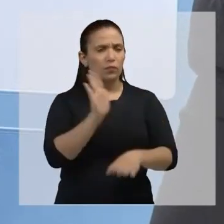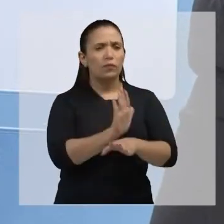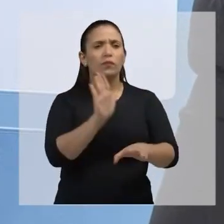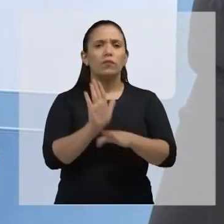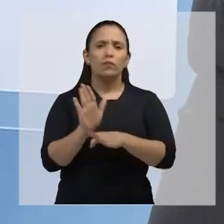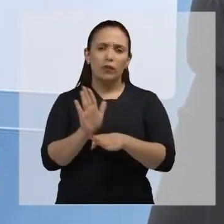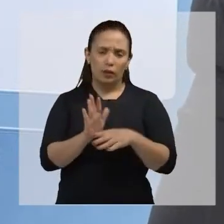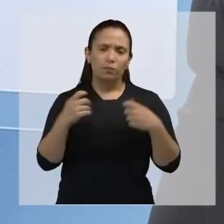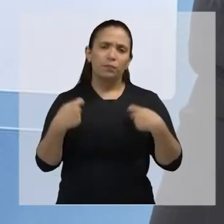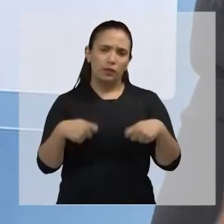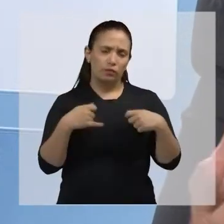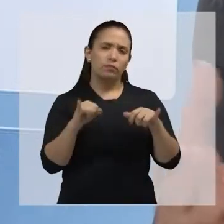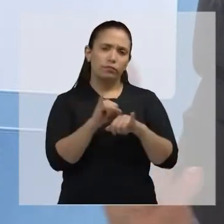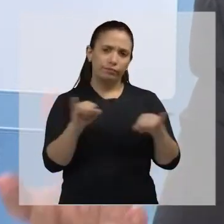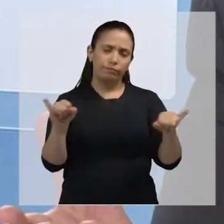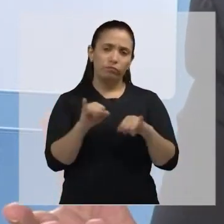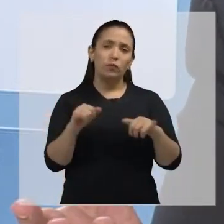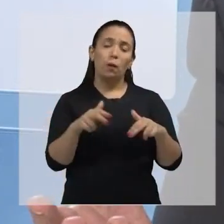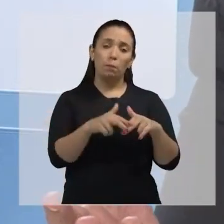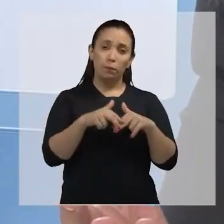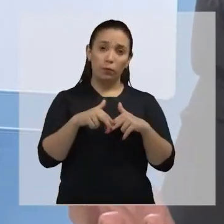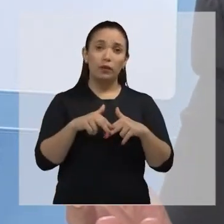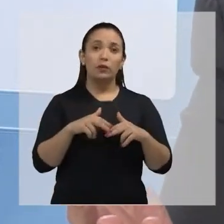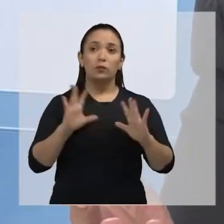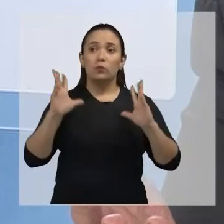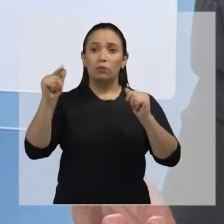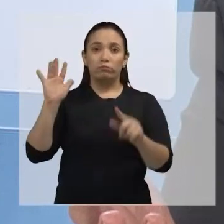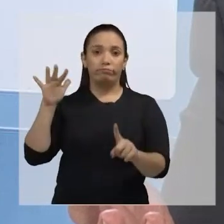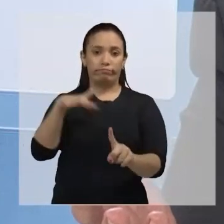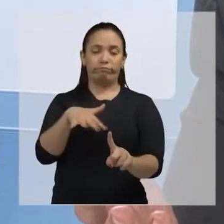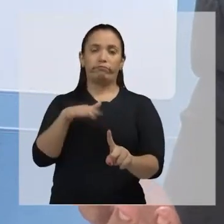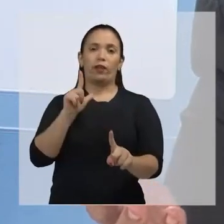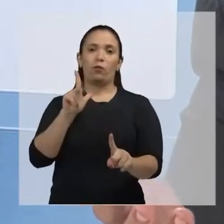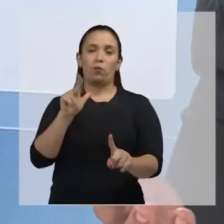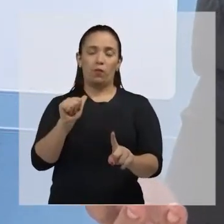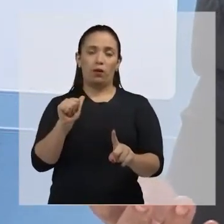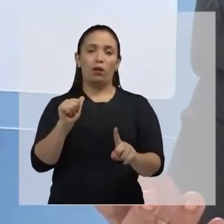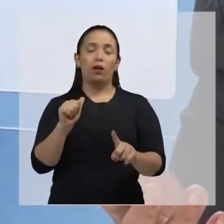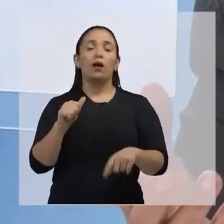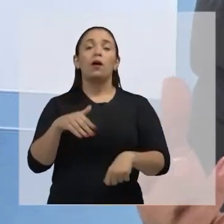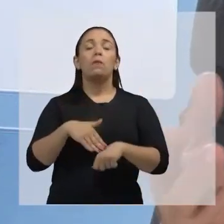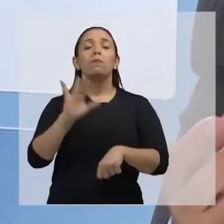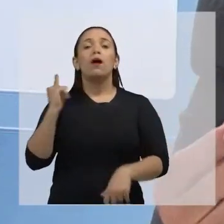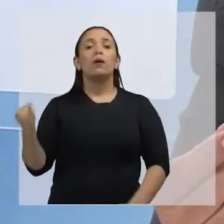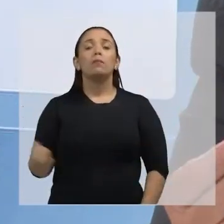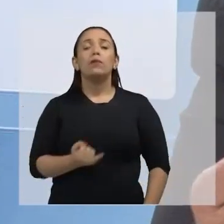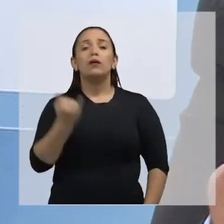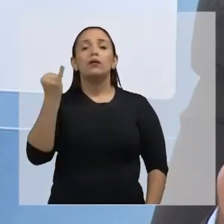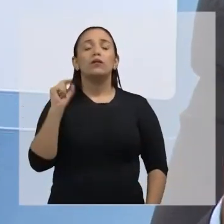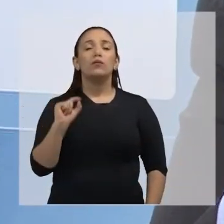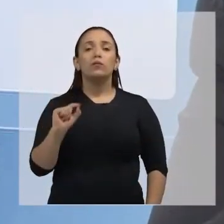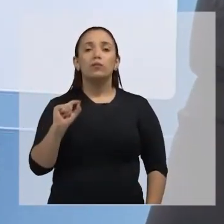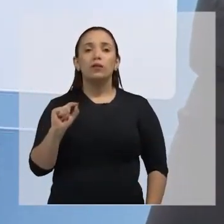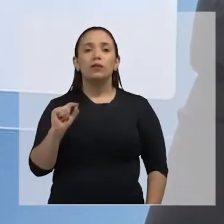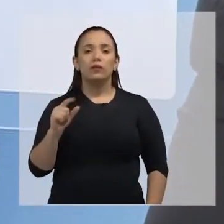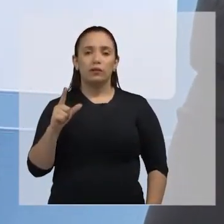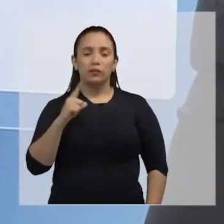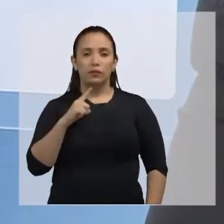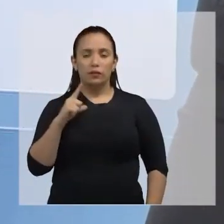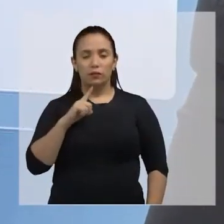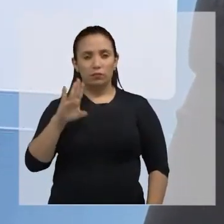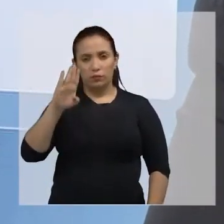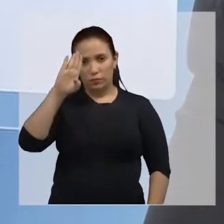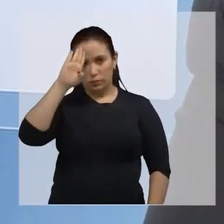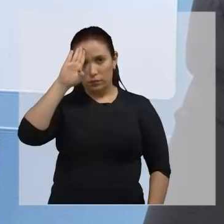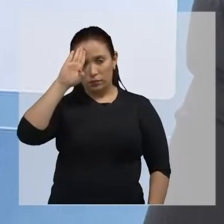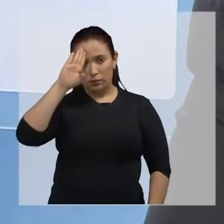dito, né? Por isso que existe essa força ainda. E o mais importante, os coronéis, eles davam um dinheirinho